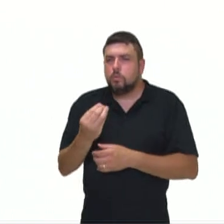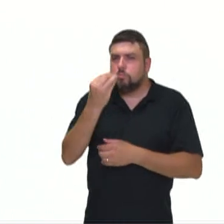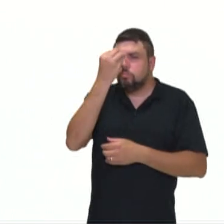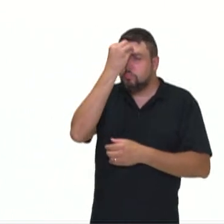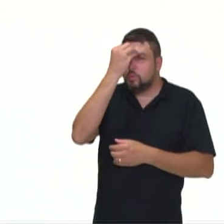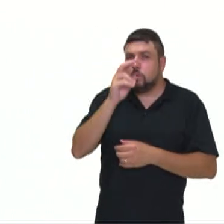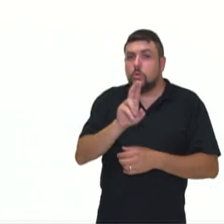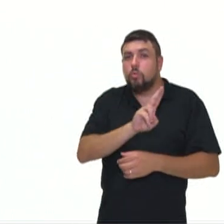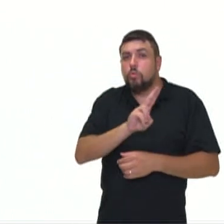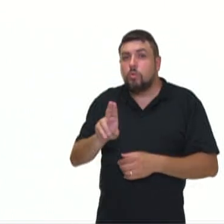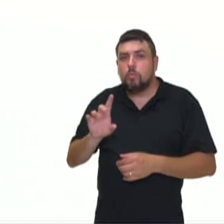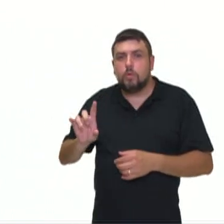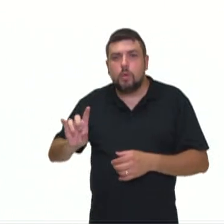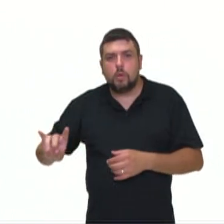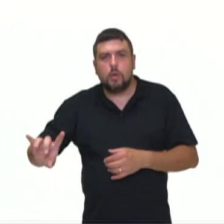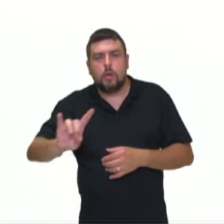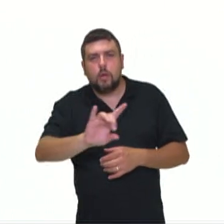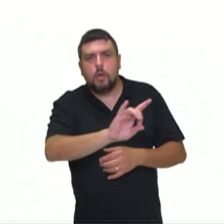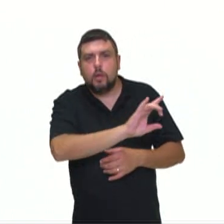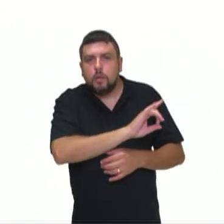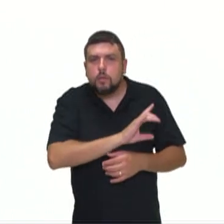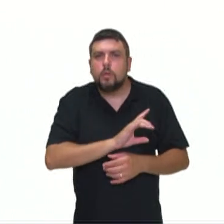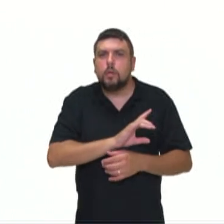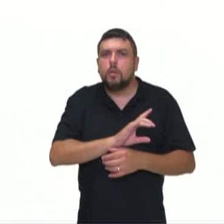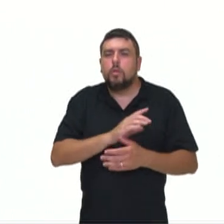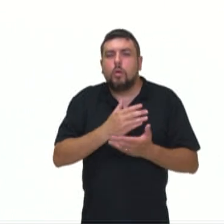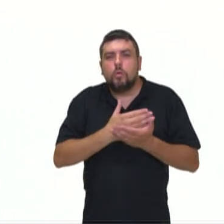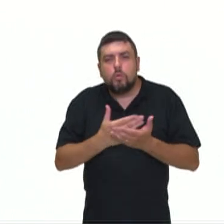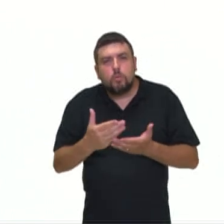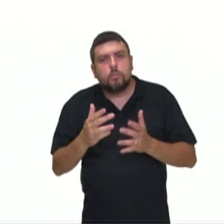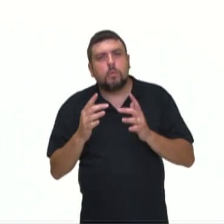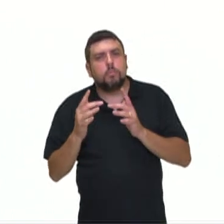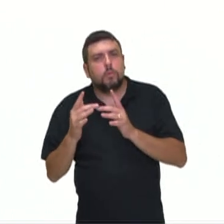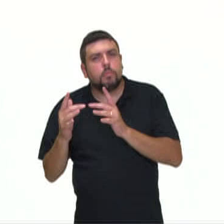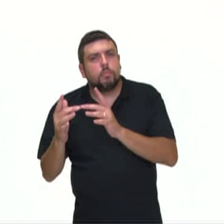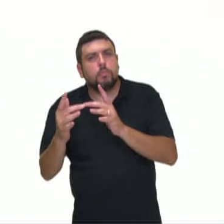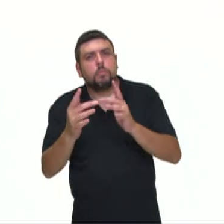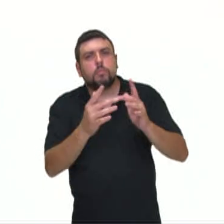um, começar em contato e se